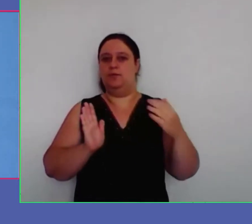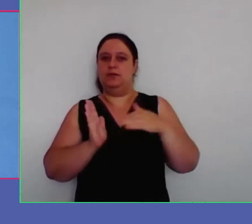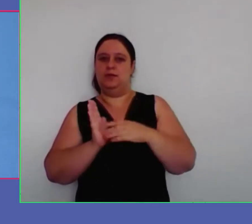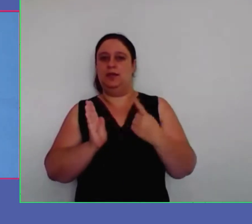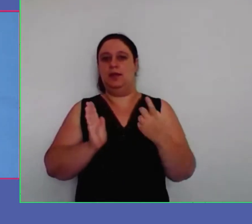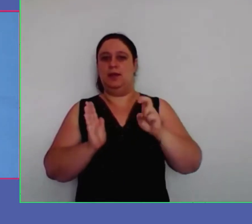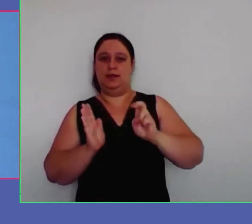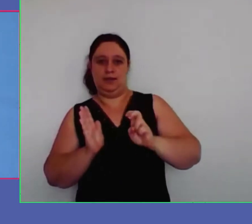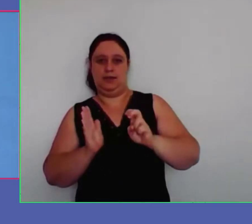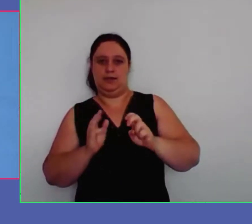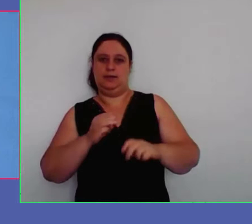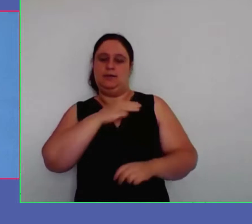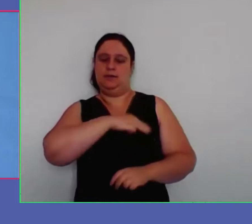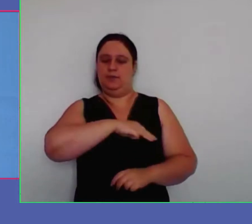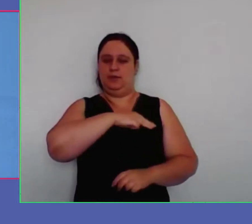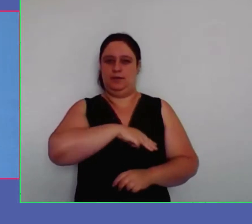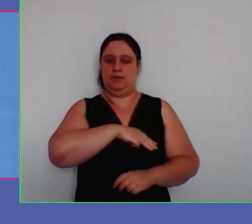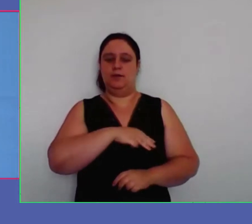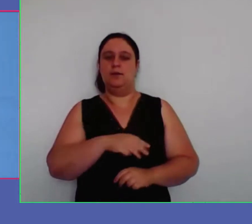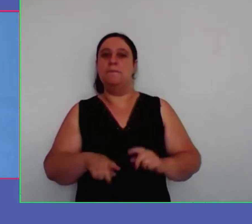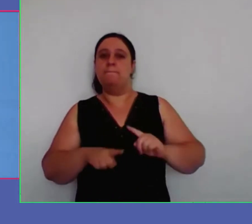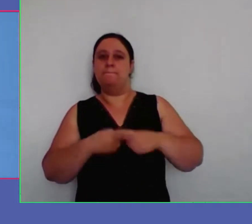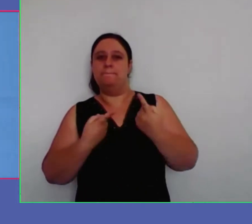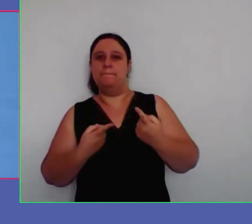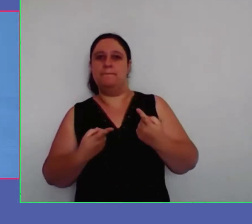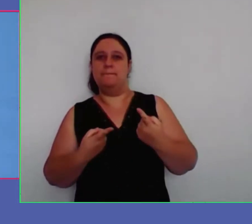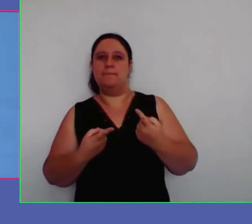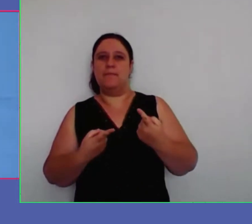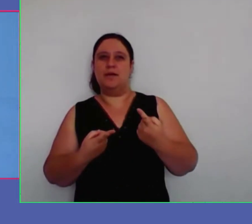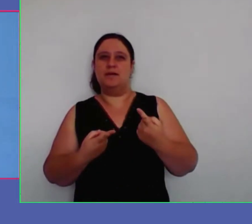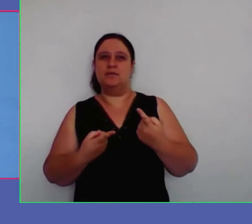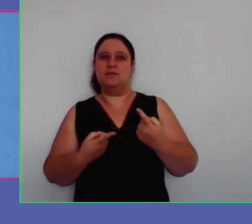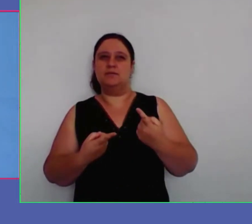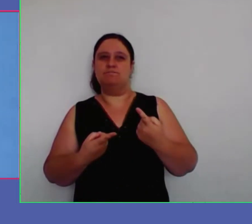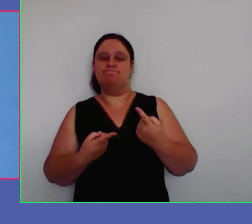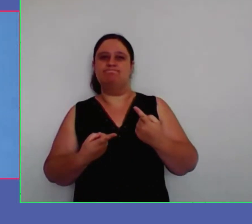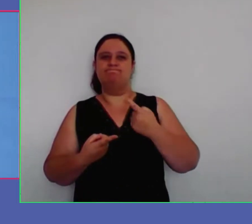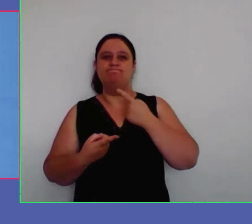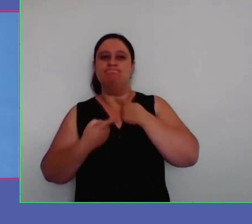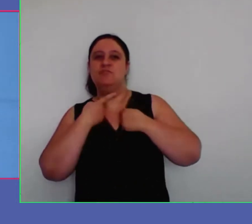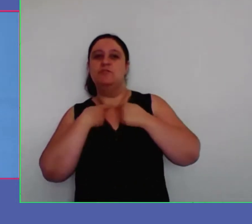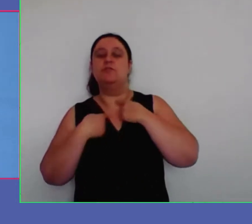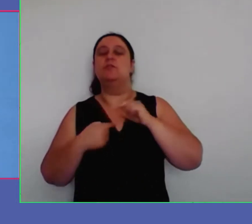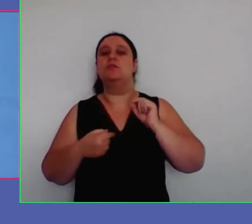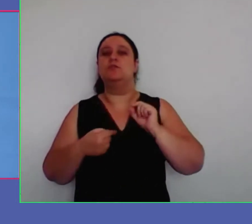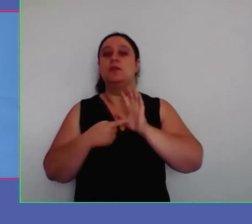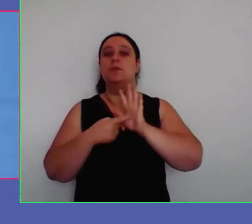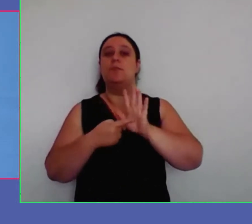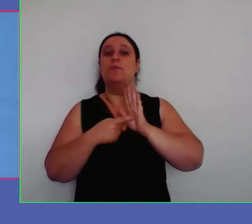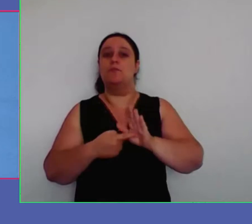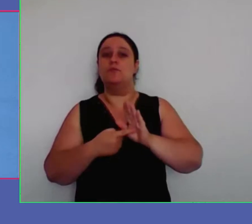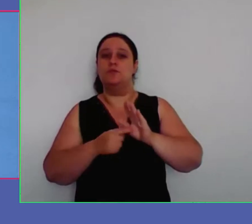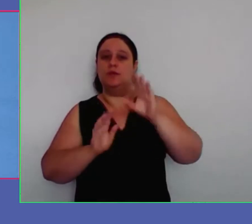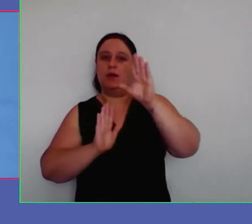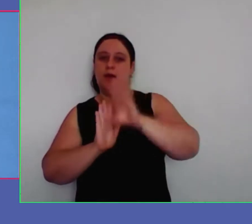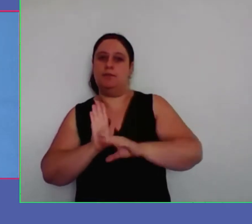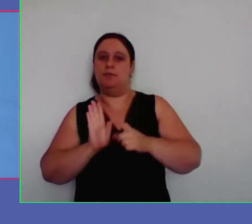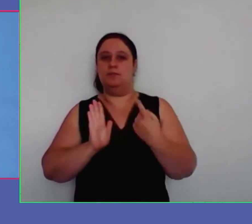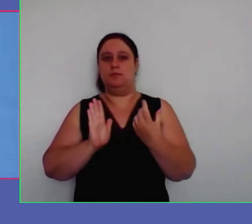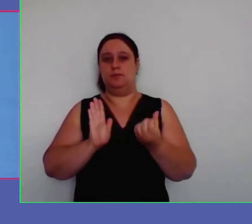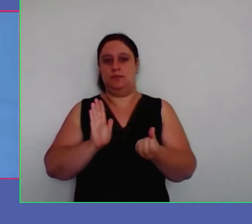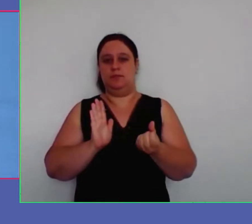Mas a minha intenção é mostrar que no capítulo 16,